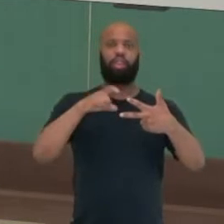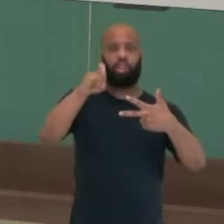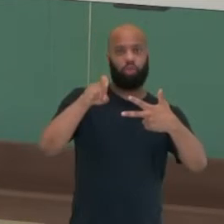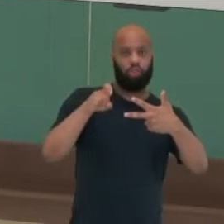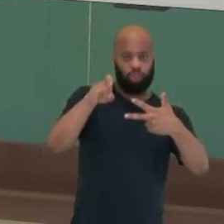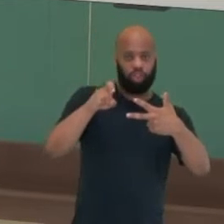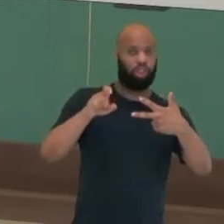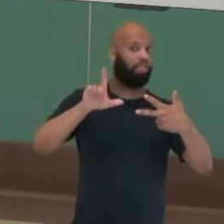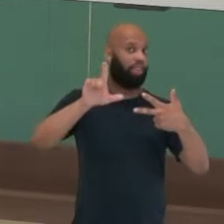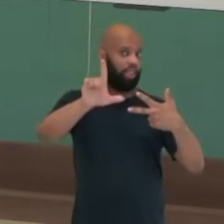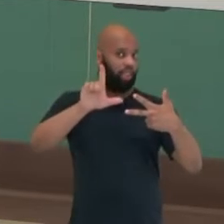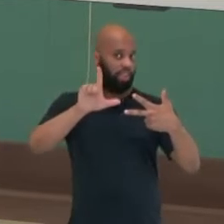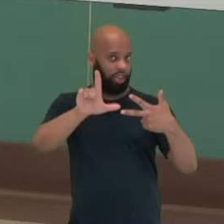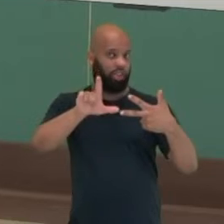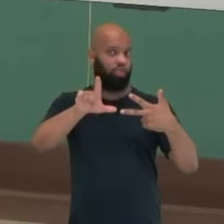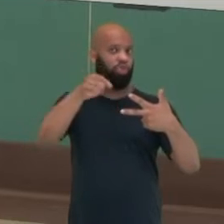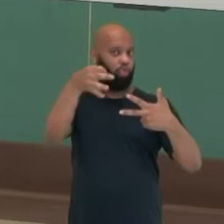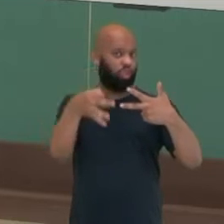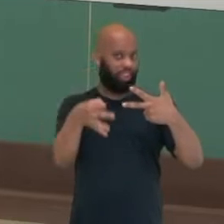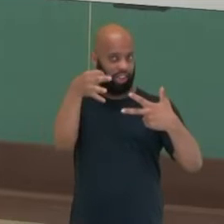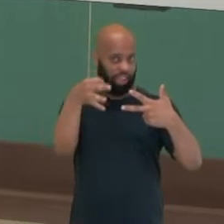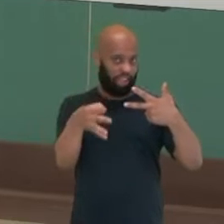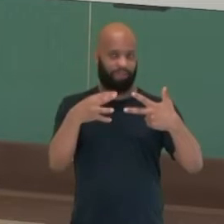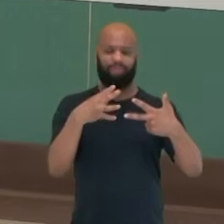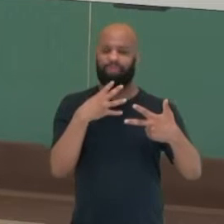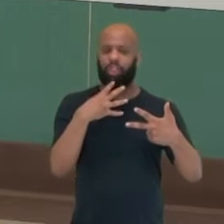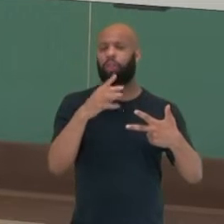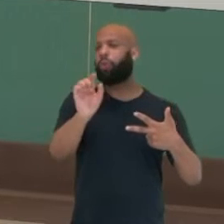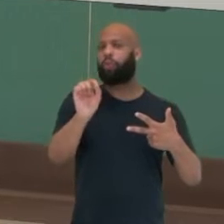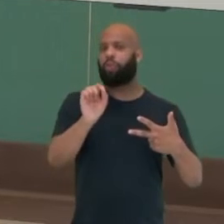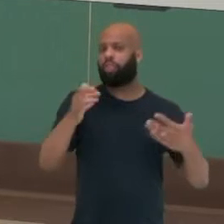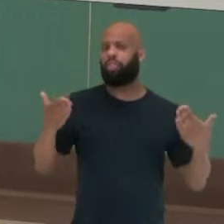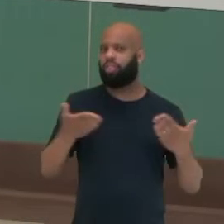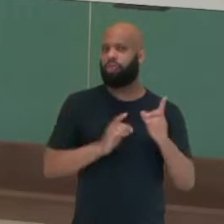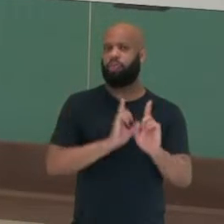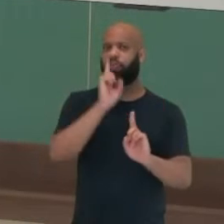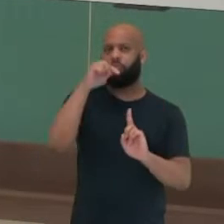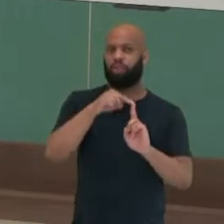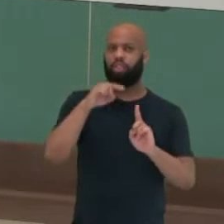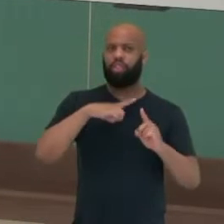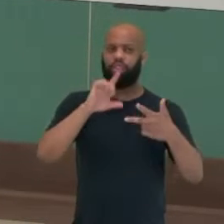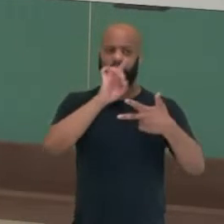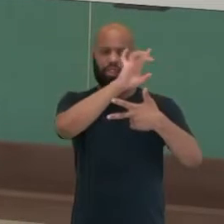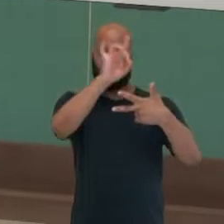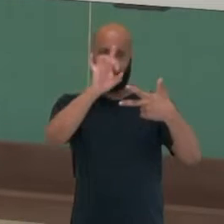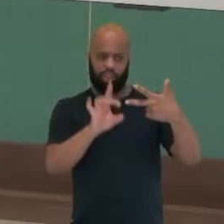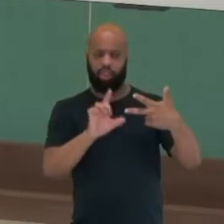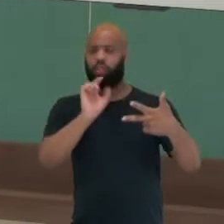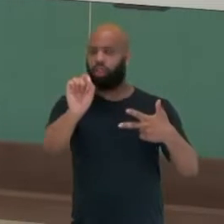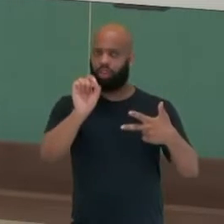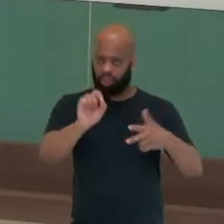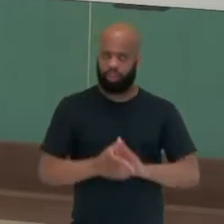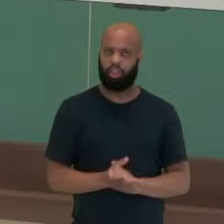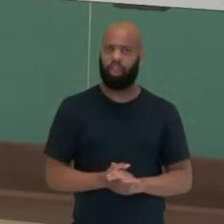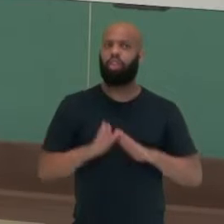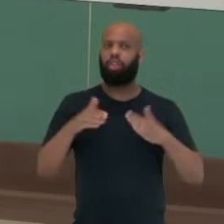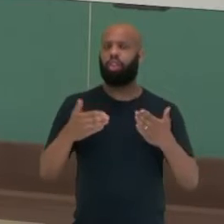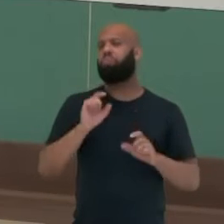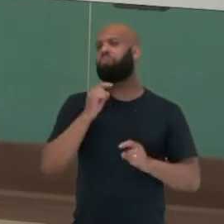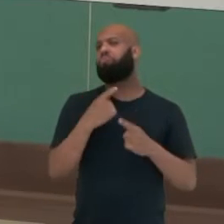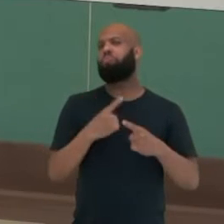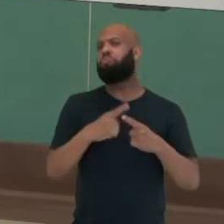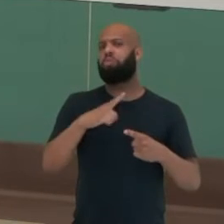Executivo, legislativo e judiciário? Qual é a função de cada um destes poderes? Para que